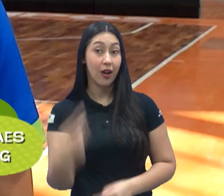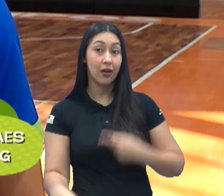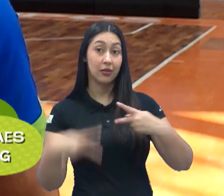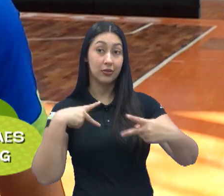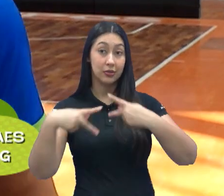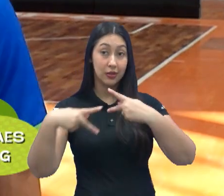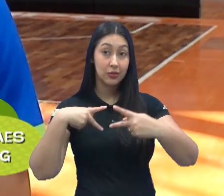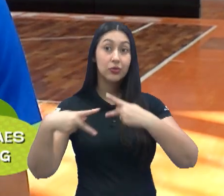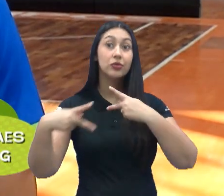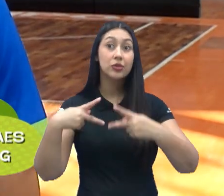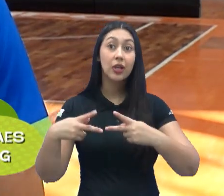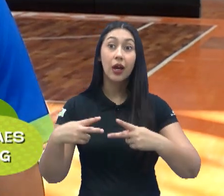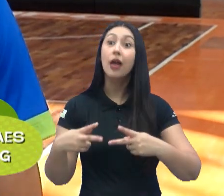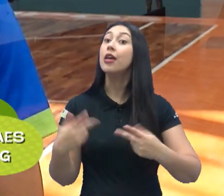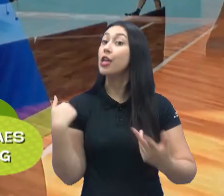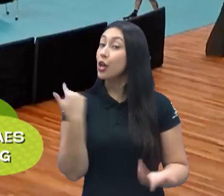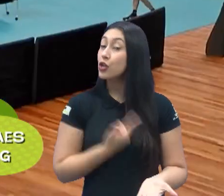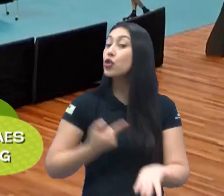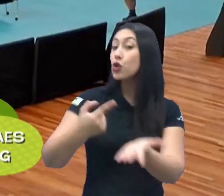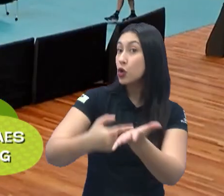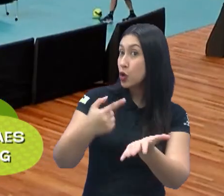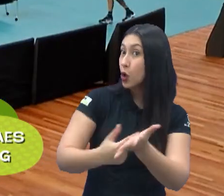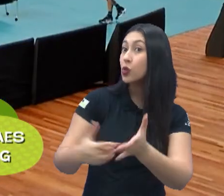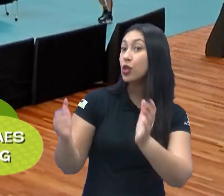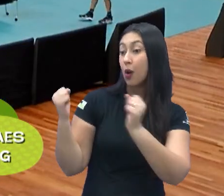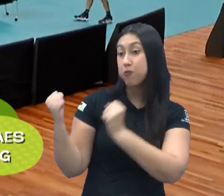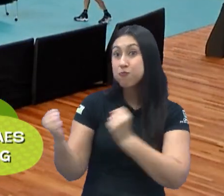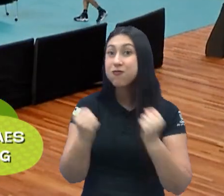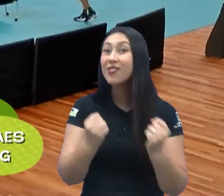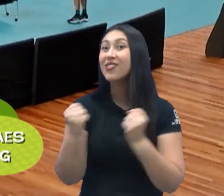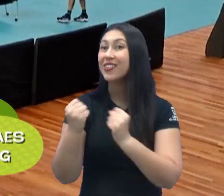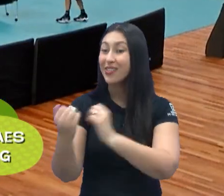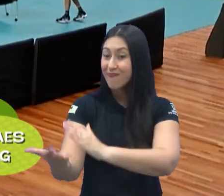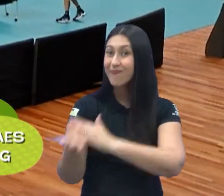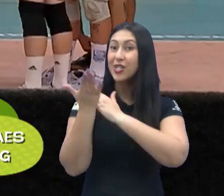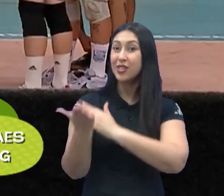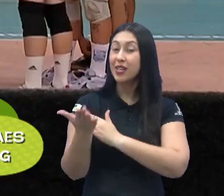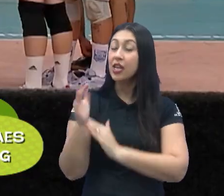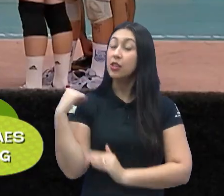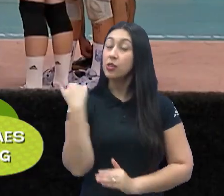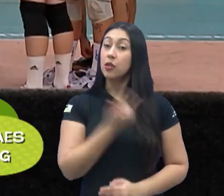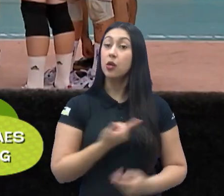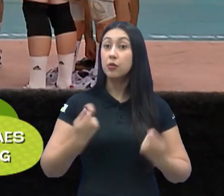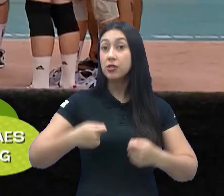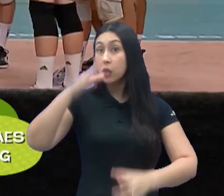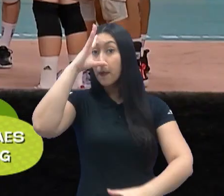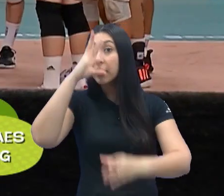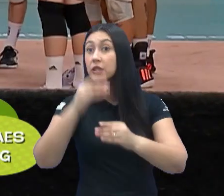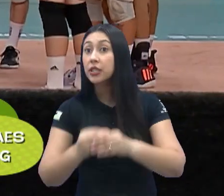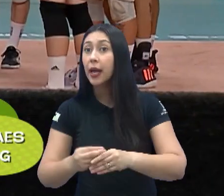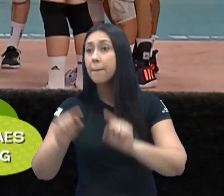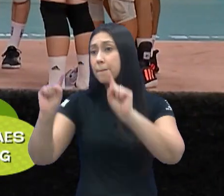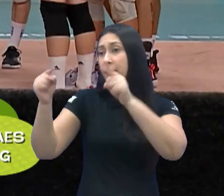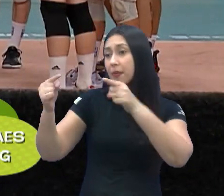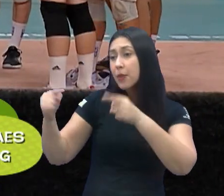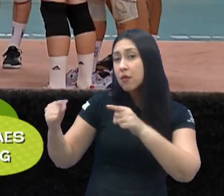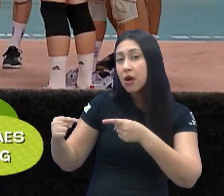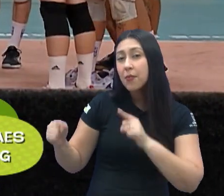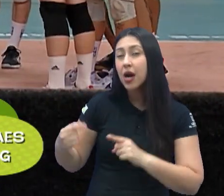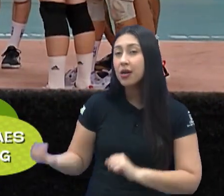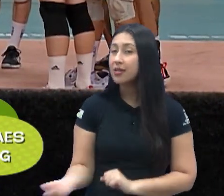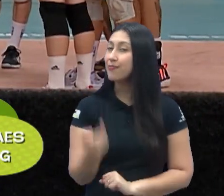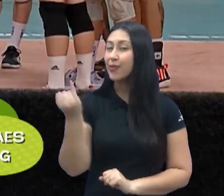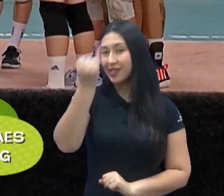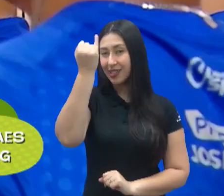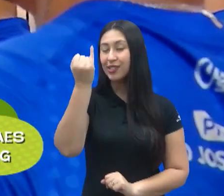gente sempre conta com o apoio da torcida. Eu acho que é isso, é a gente construir e entender que todo jogo é importante pontuar independente do adversário, sabe?